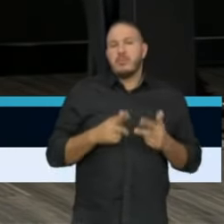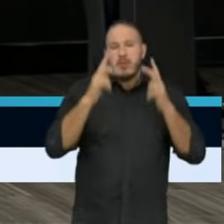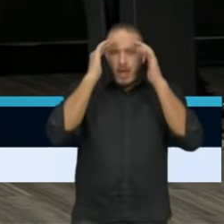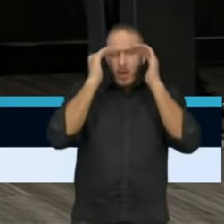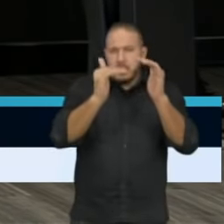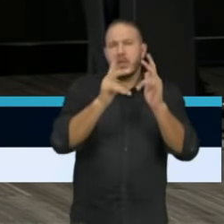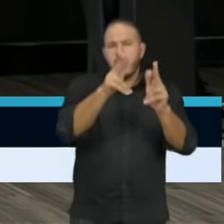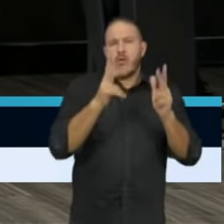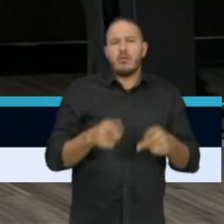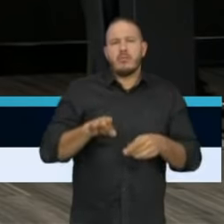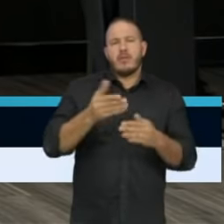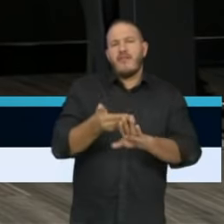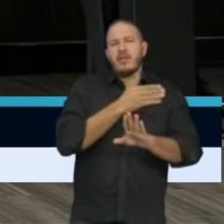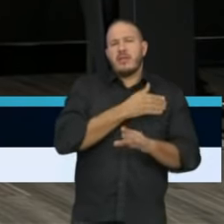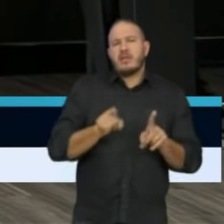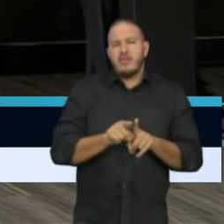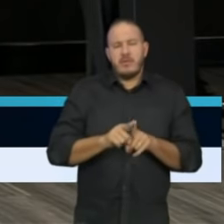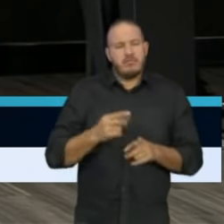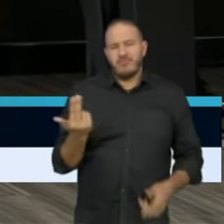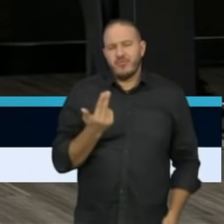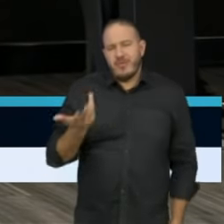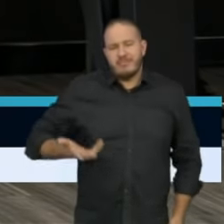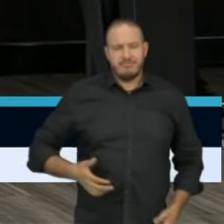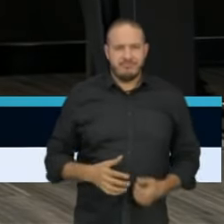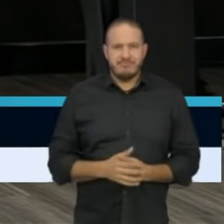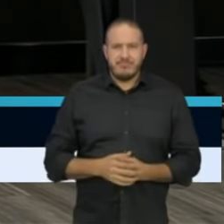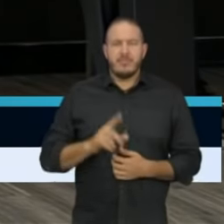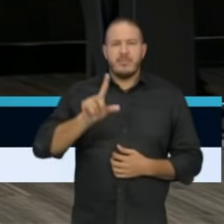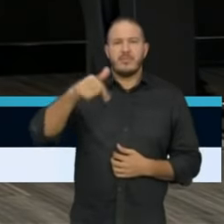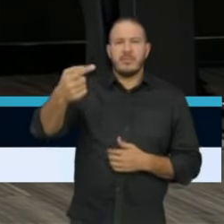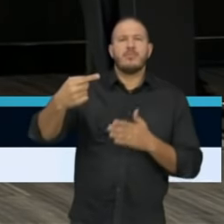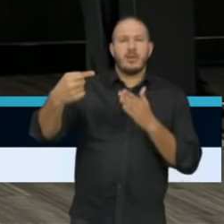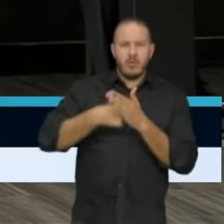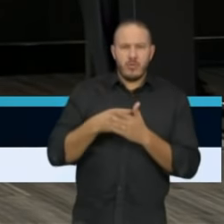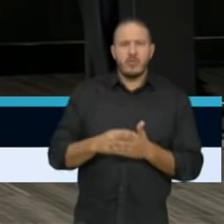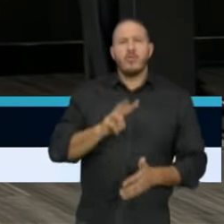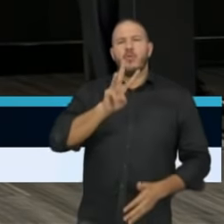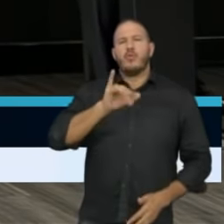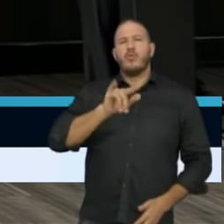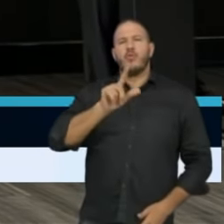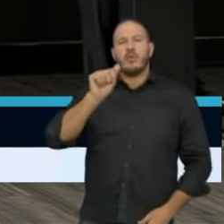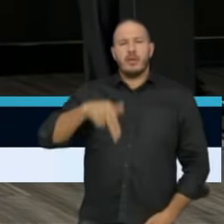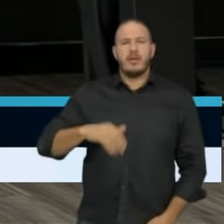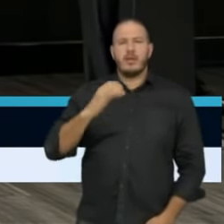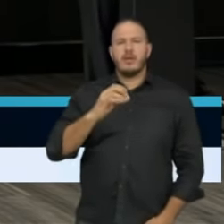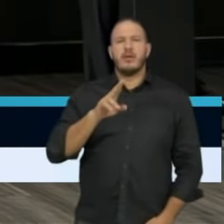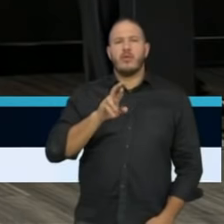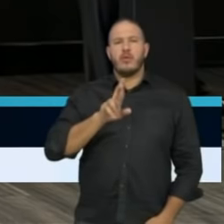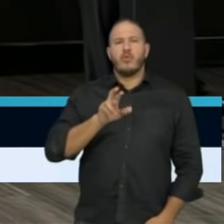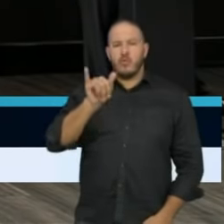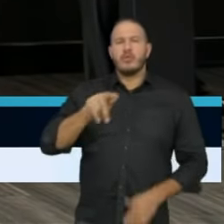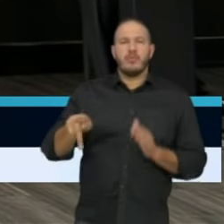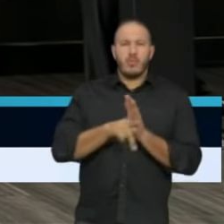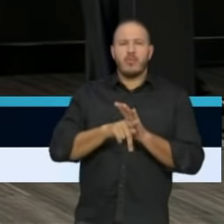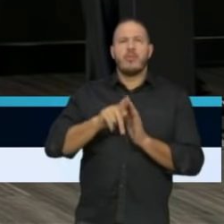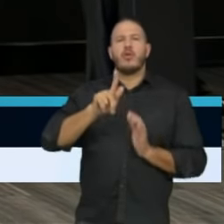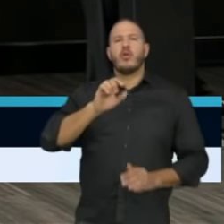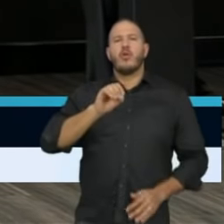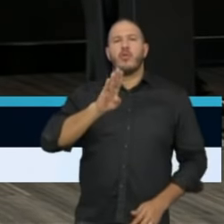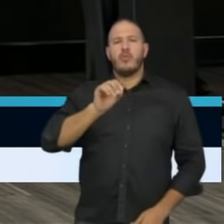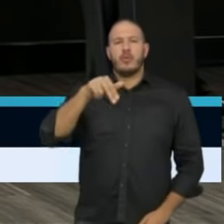fazer quarentena também. Vamos à próxima pergunta, que é do jornalista William Cury, da Globo News. Will, boa tarde. Sua pergunta, por